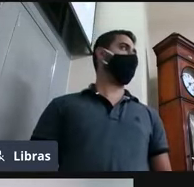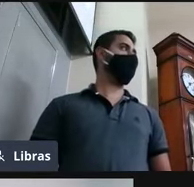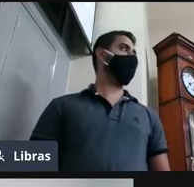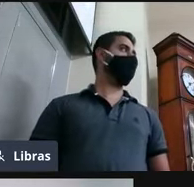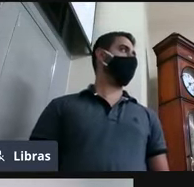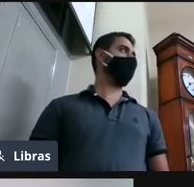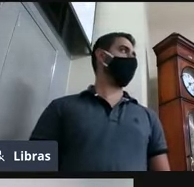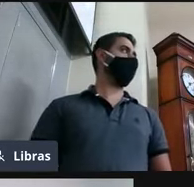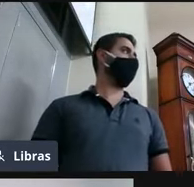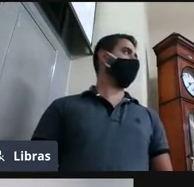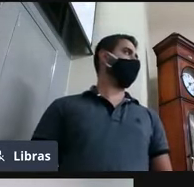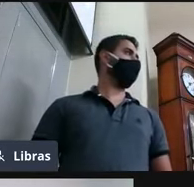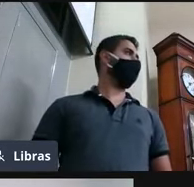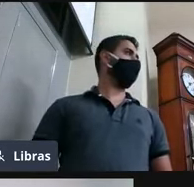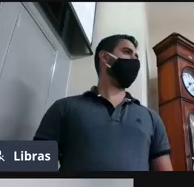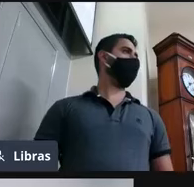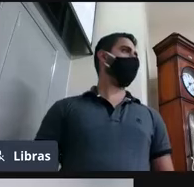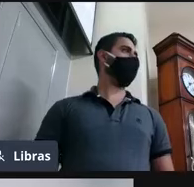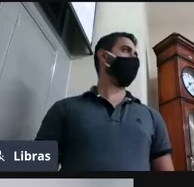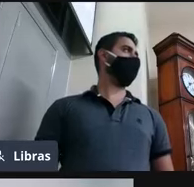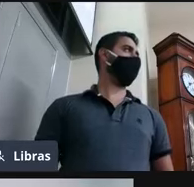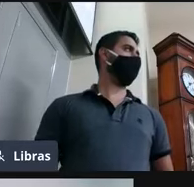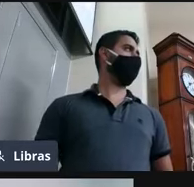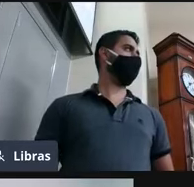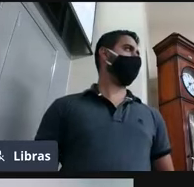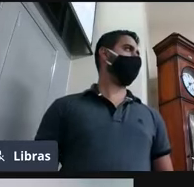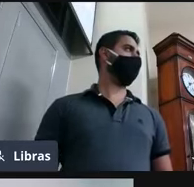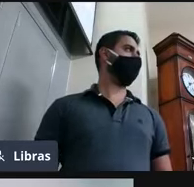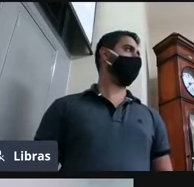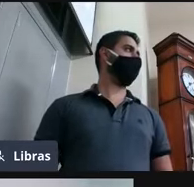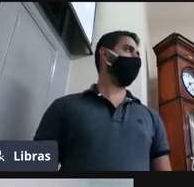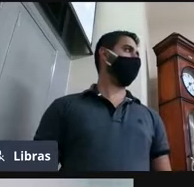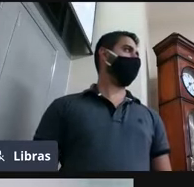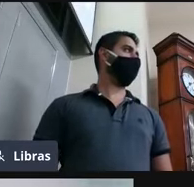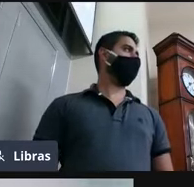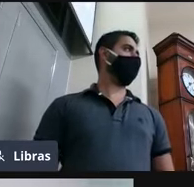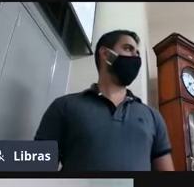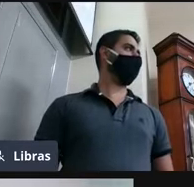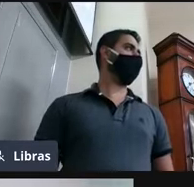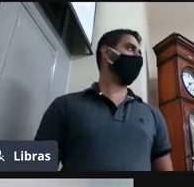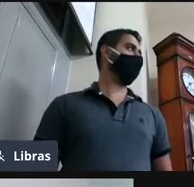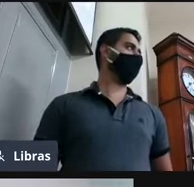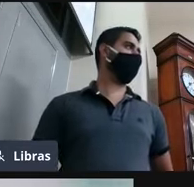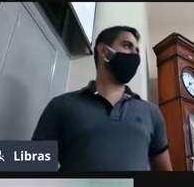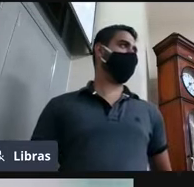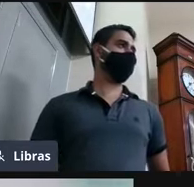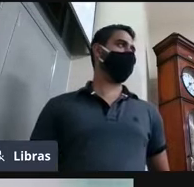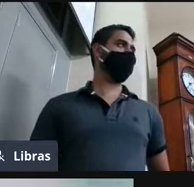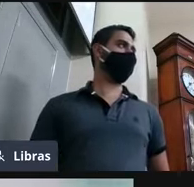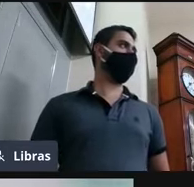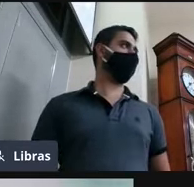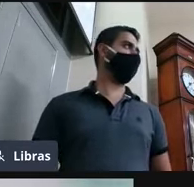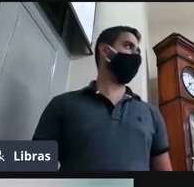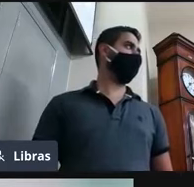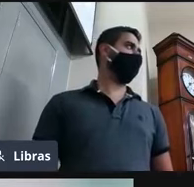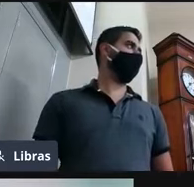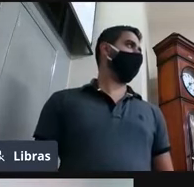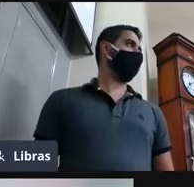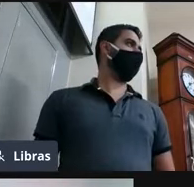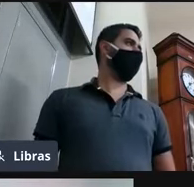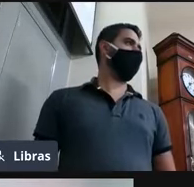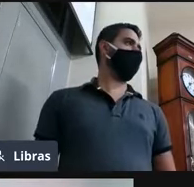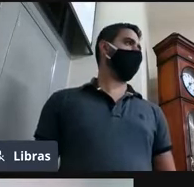O Silvio não votou. Presidente. Pois não, agora vamos às